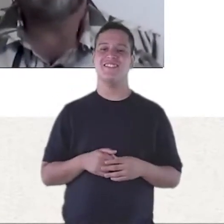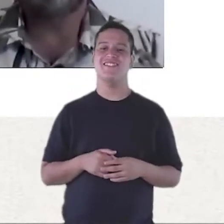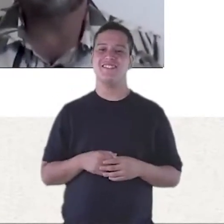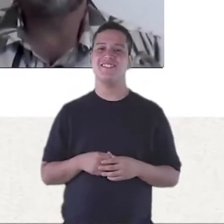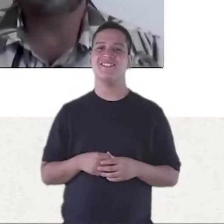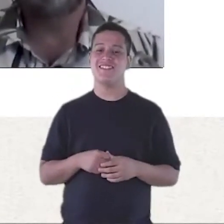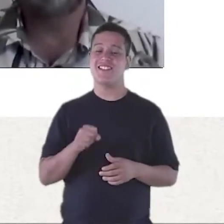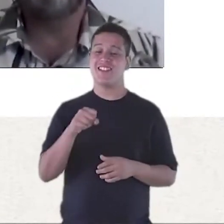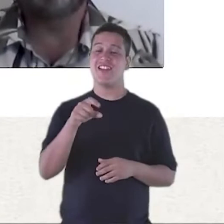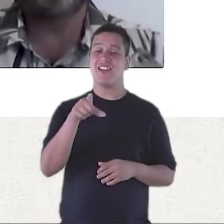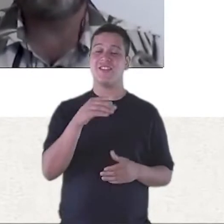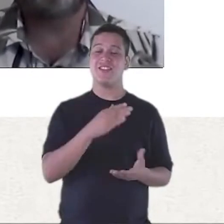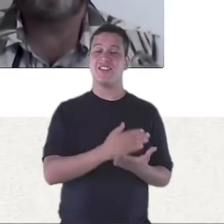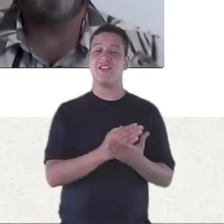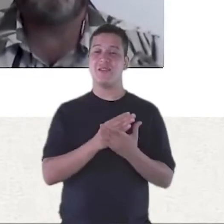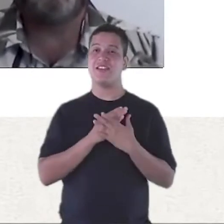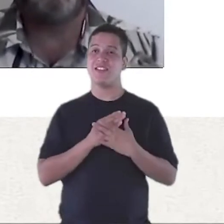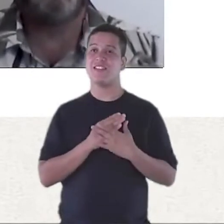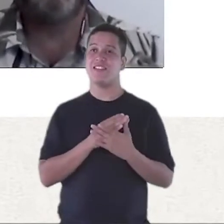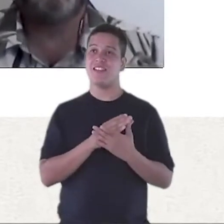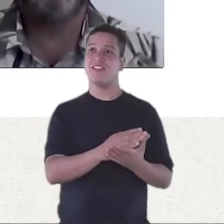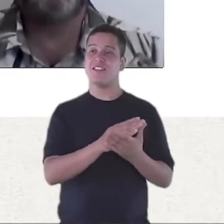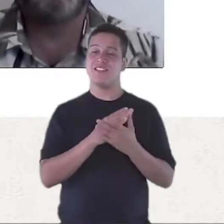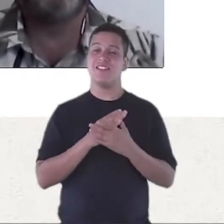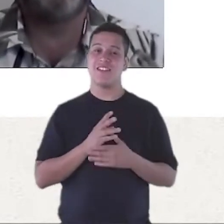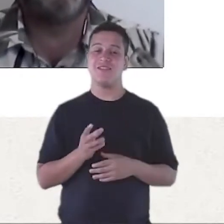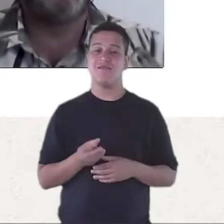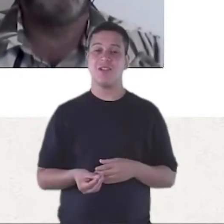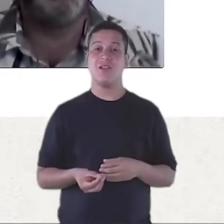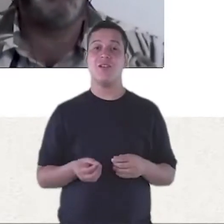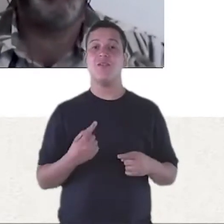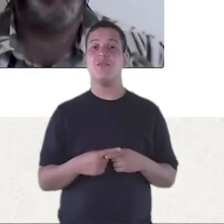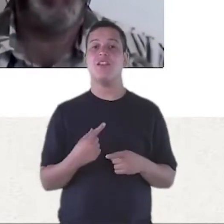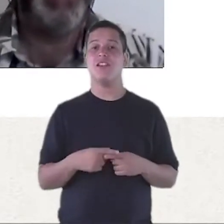Você tem me ajudado e contribuído muito para os meus perfis.